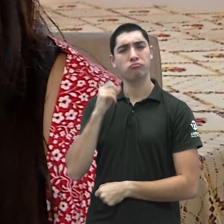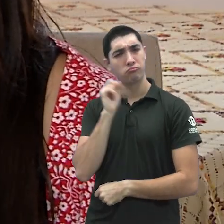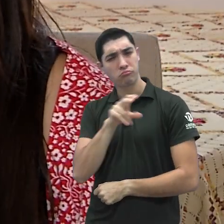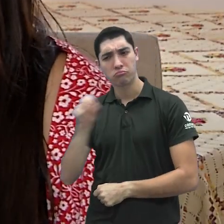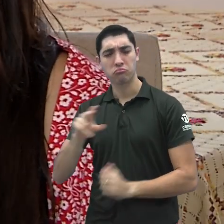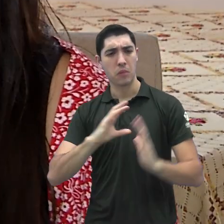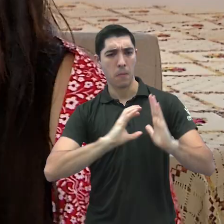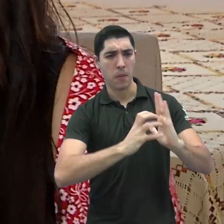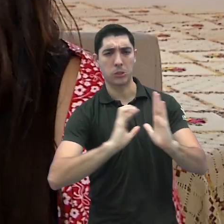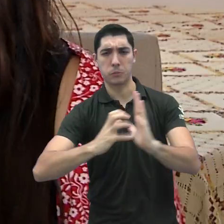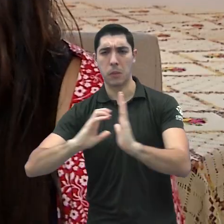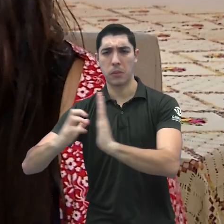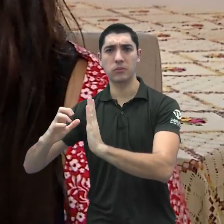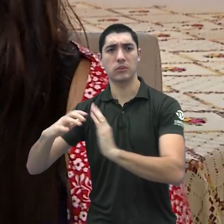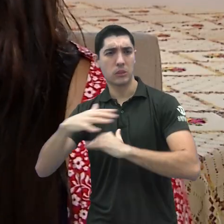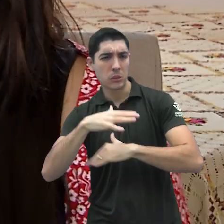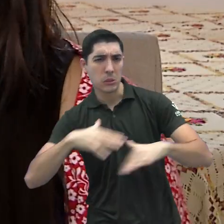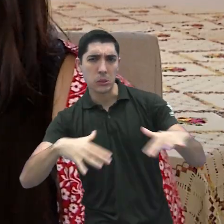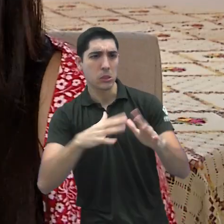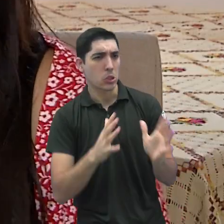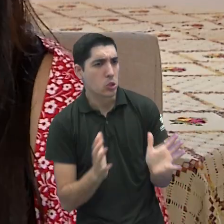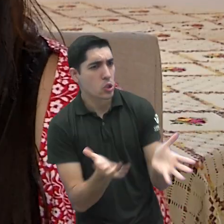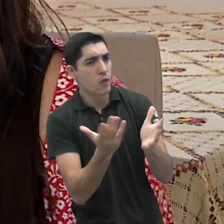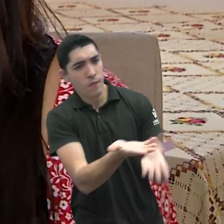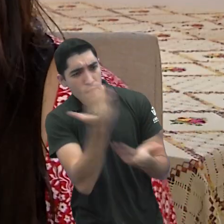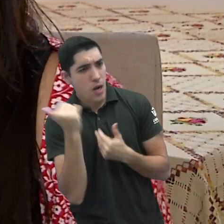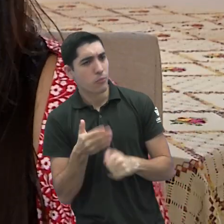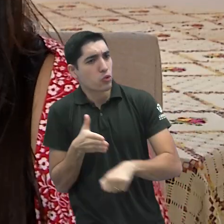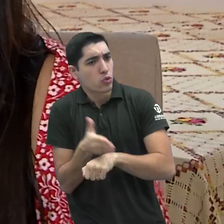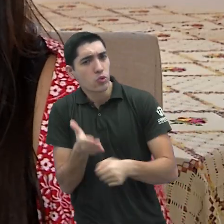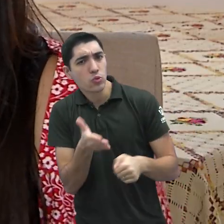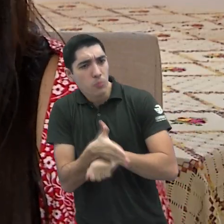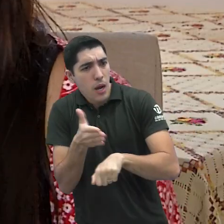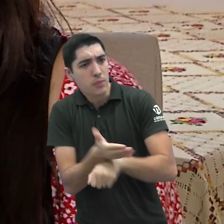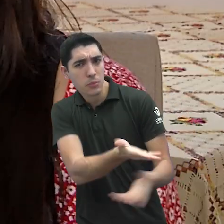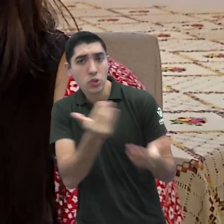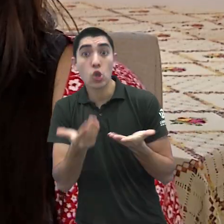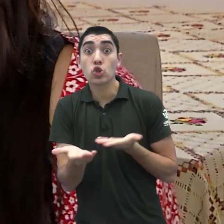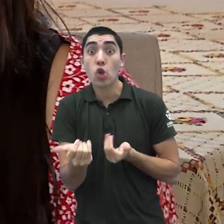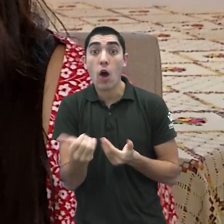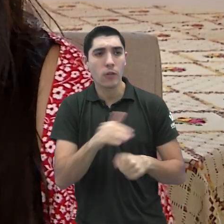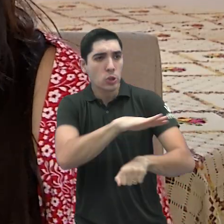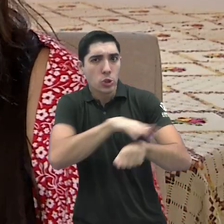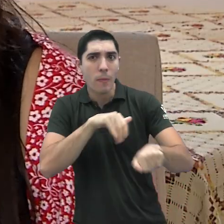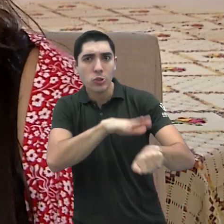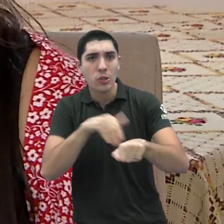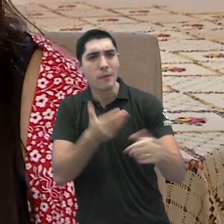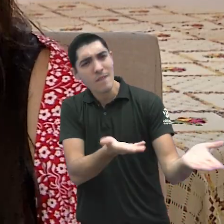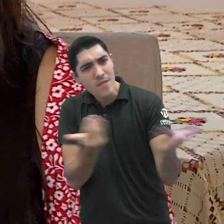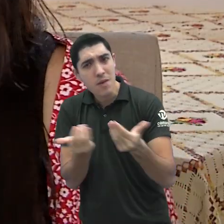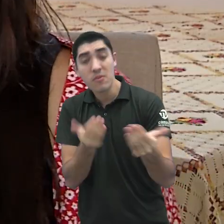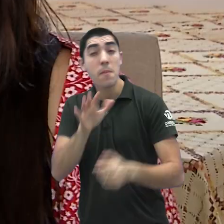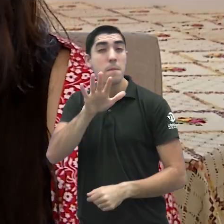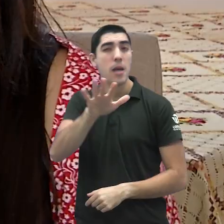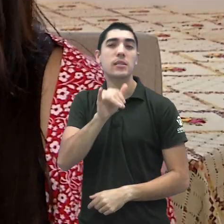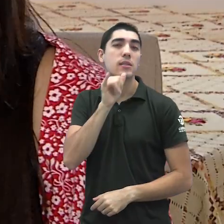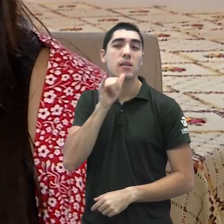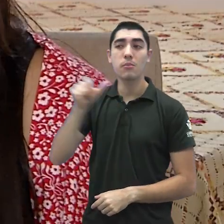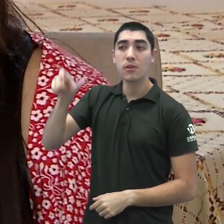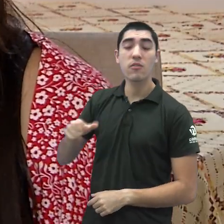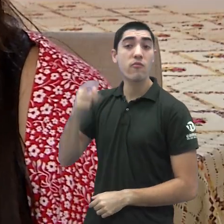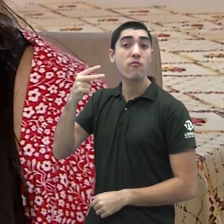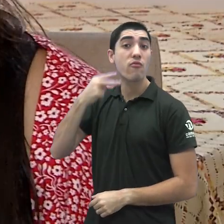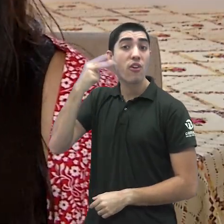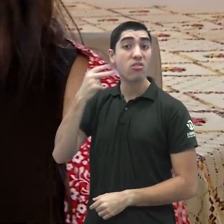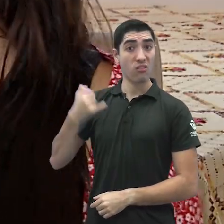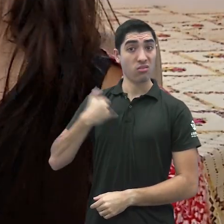que todos os partidos estavam sempre tentando puxar e incentivar o jovem, mas era difícil ver um